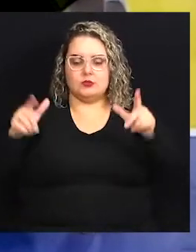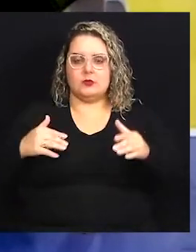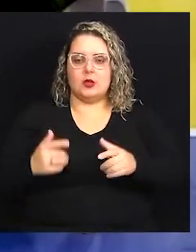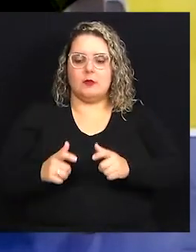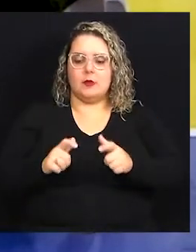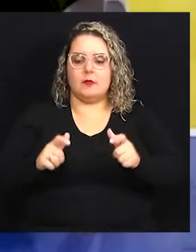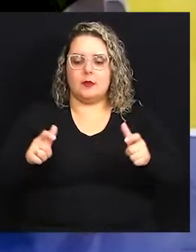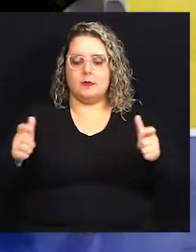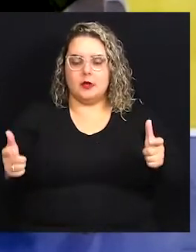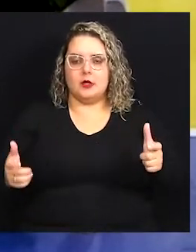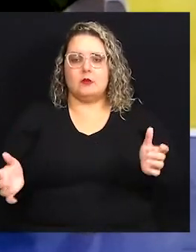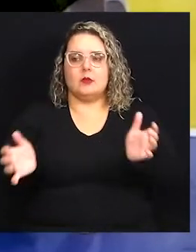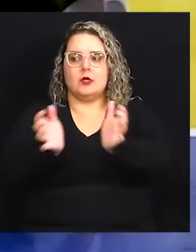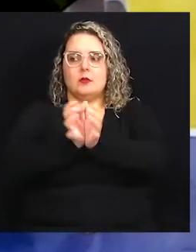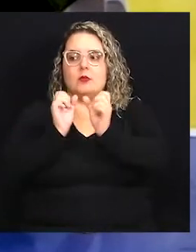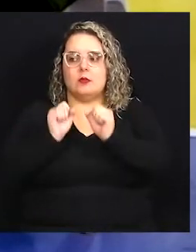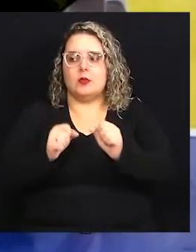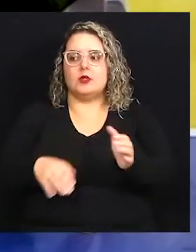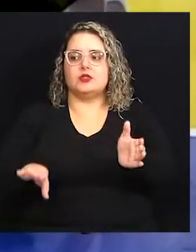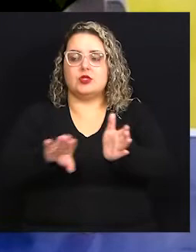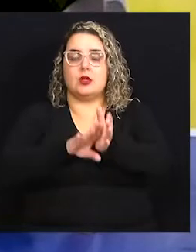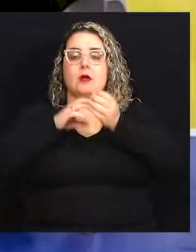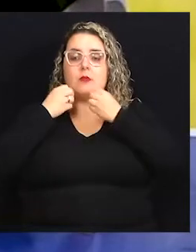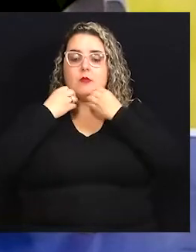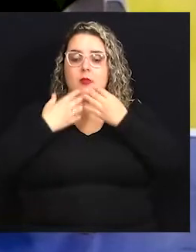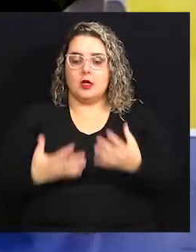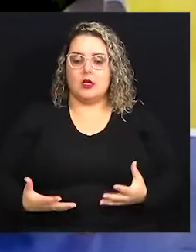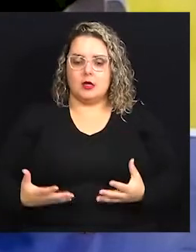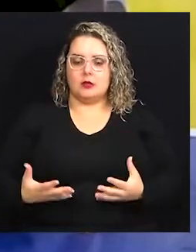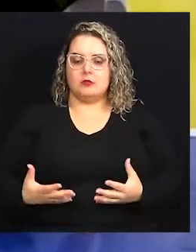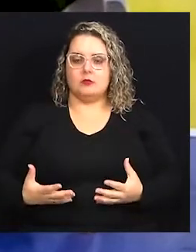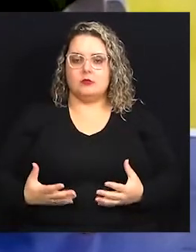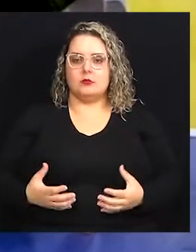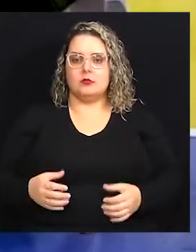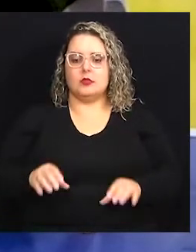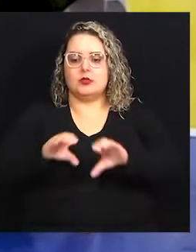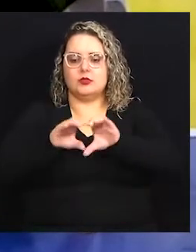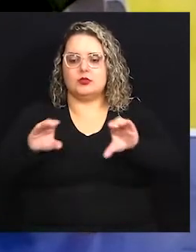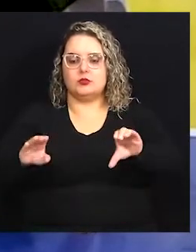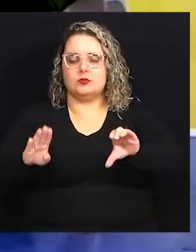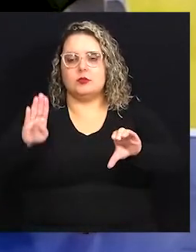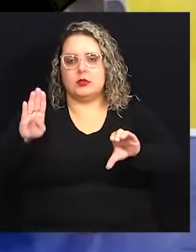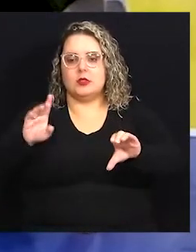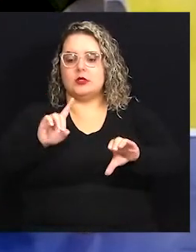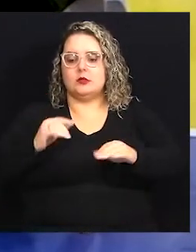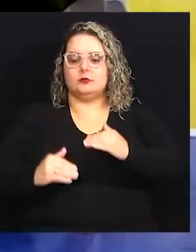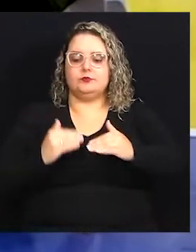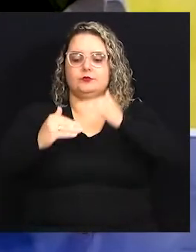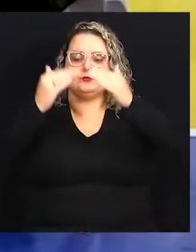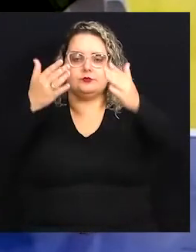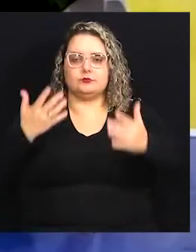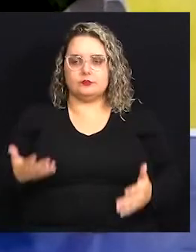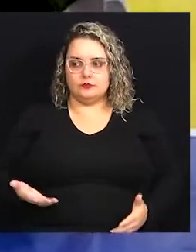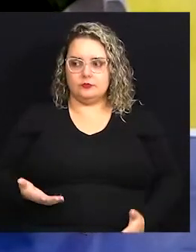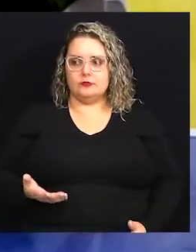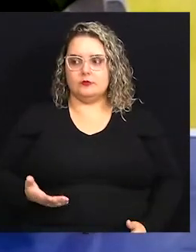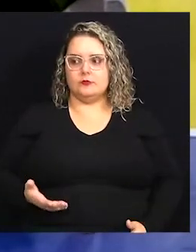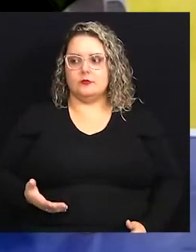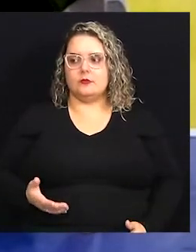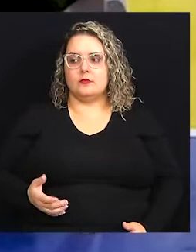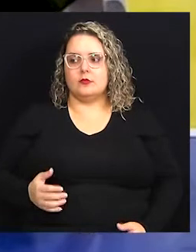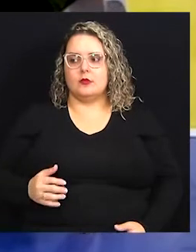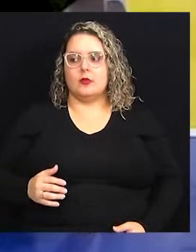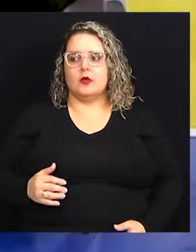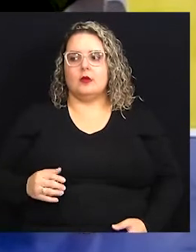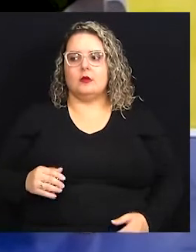vai aumentando gradativamente para que a equipe possa chegar bem para a Superliga B. E não pulando etapas. É muito